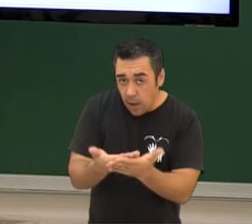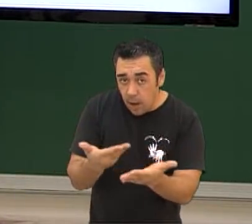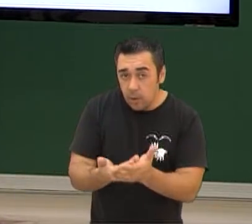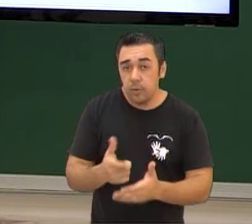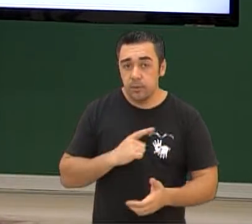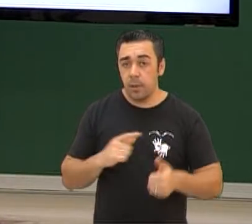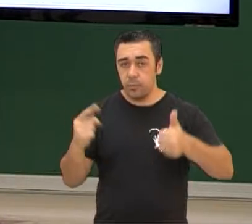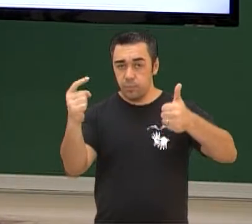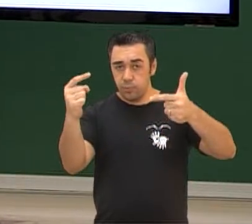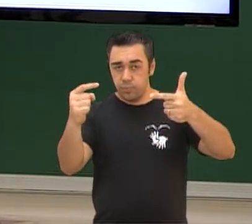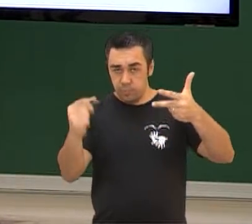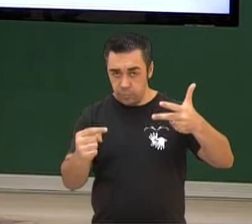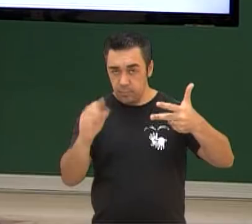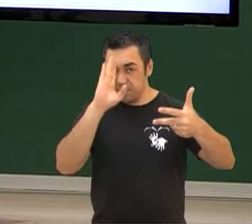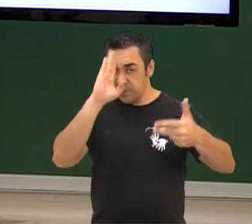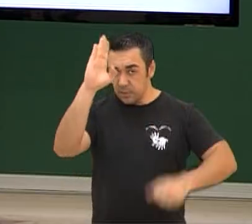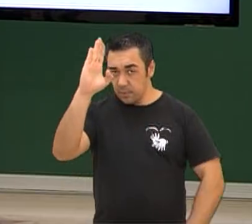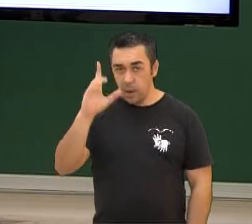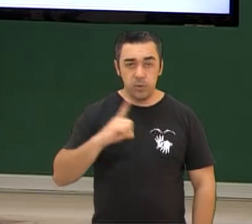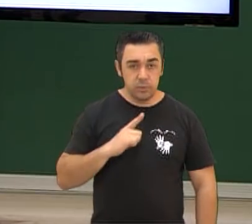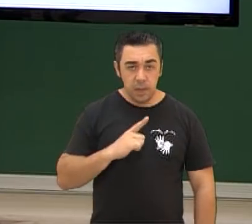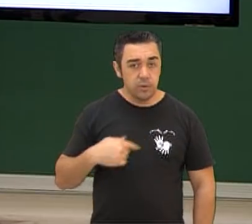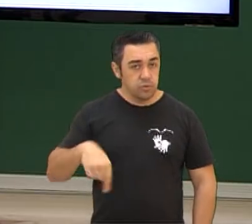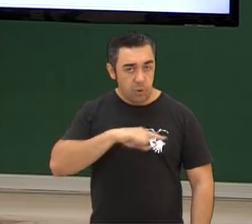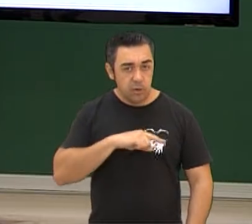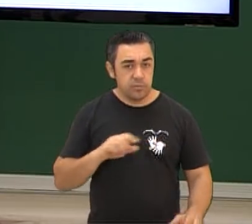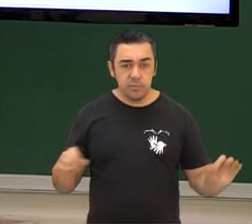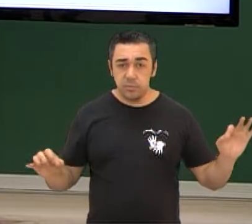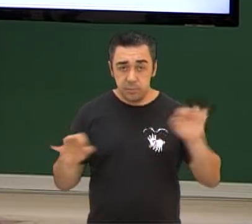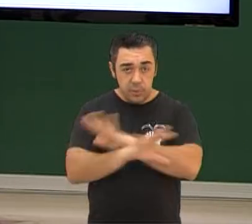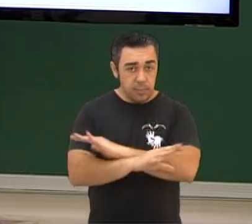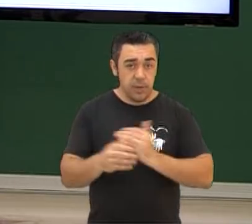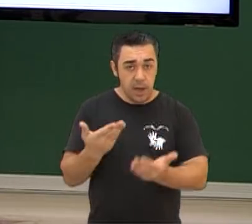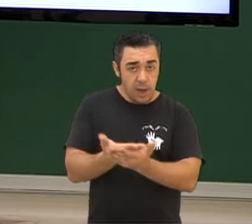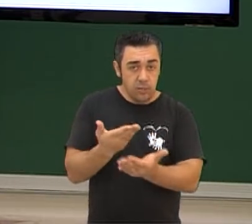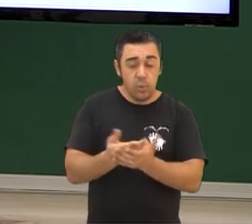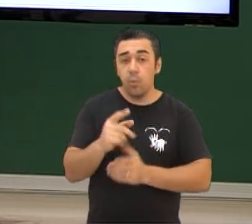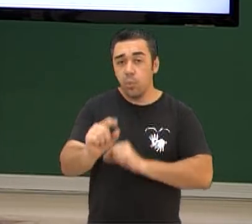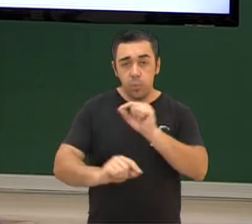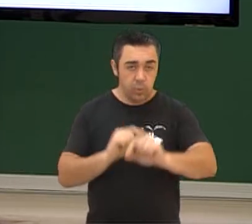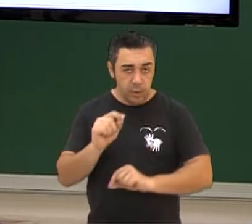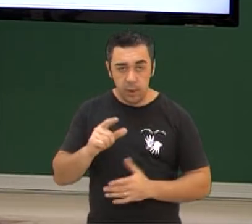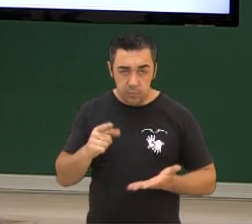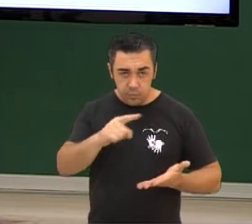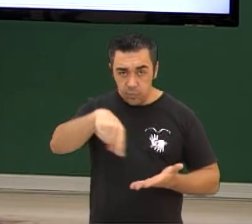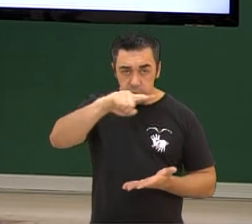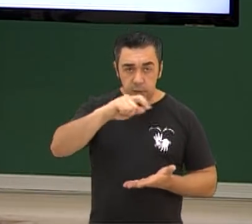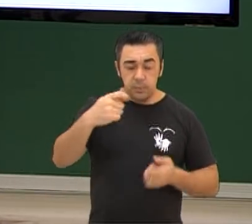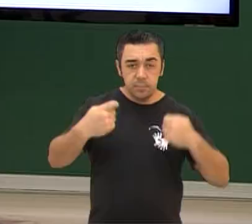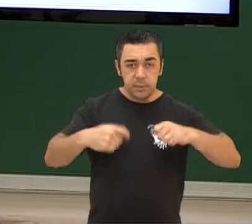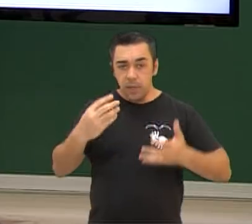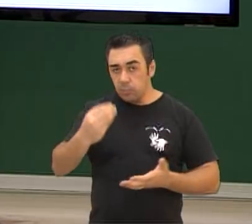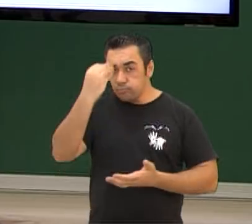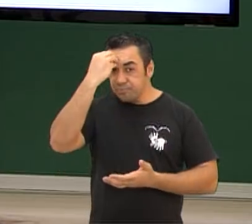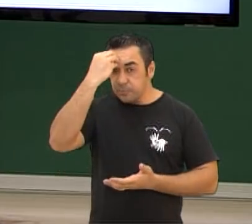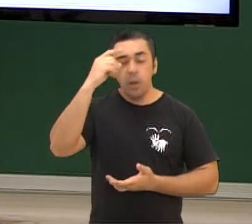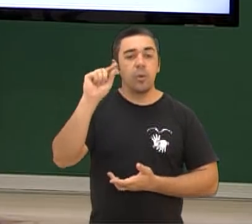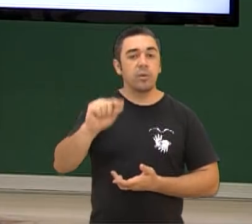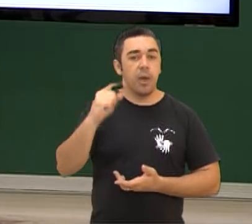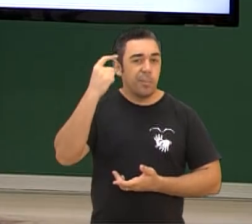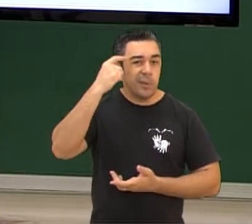alguns pontos principais só para a gente fechar a nossa aula, né? O que a gente precisa ficar dessa introdução ao pensamento do